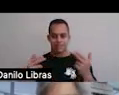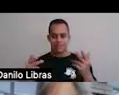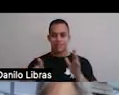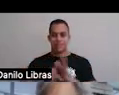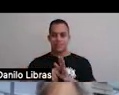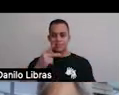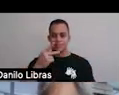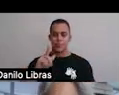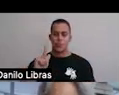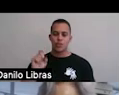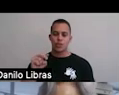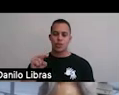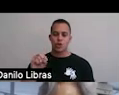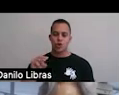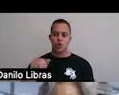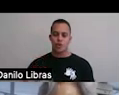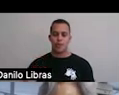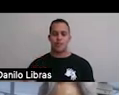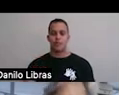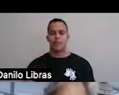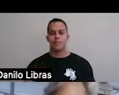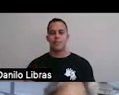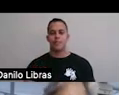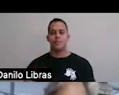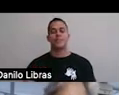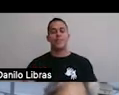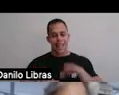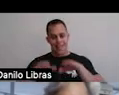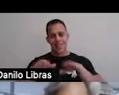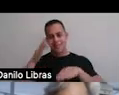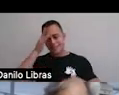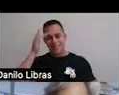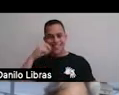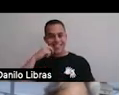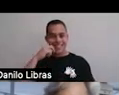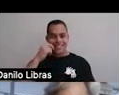genomas, né? Às vezes o pessoal fica um pouco tímido aqui de comentar.